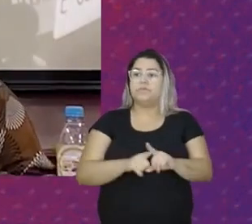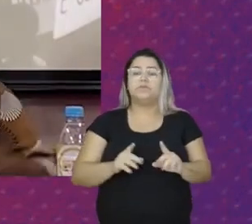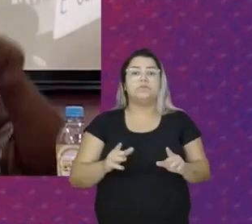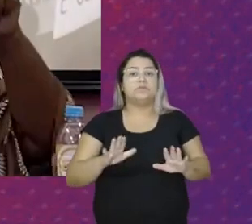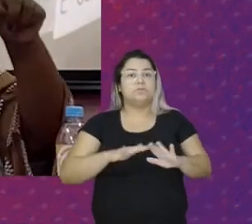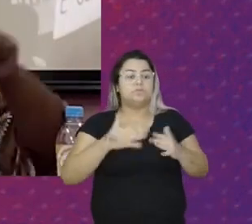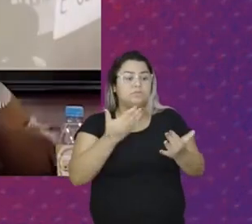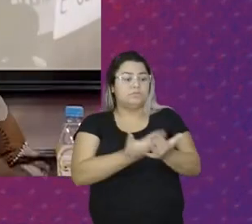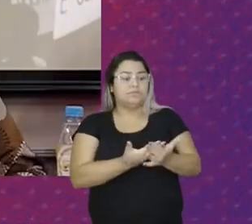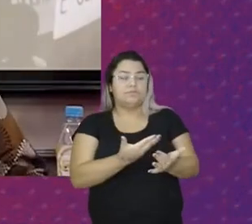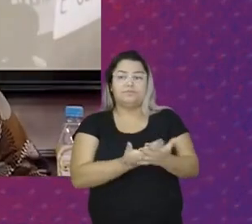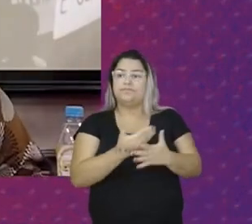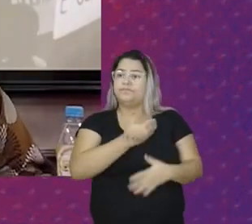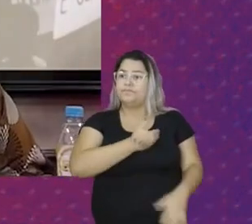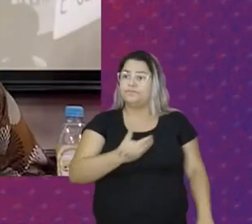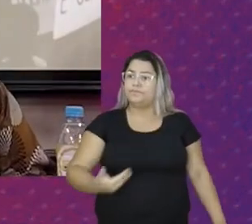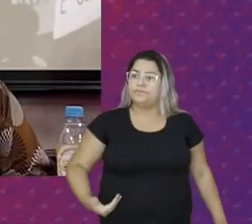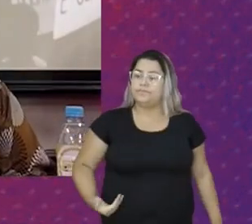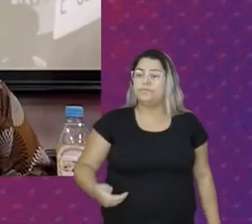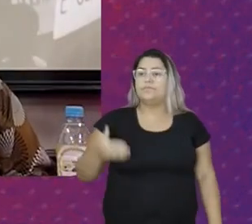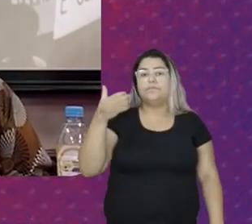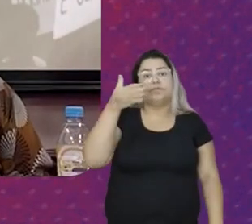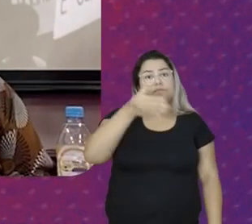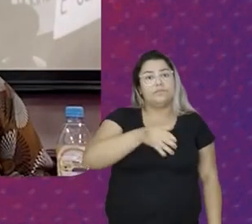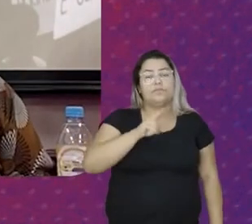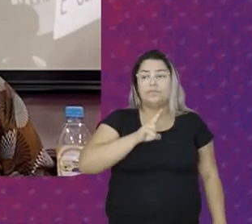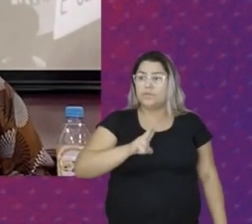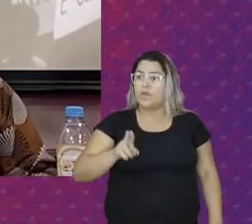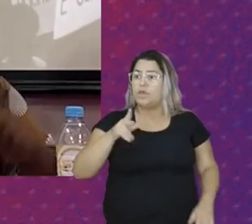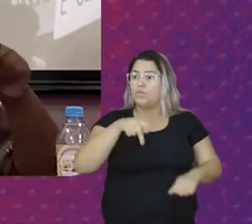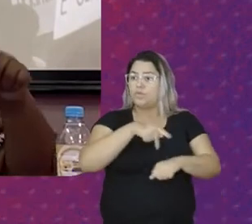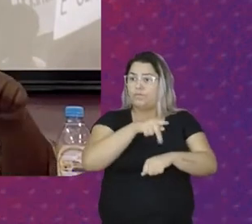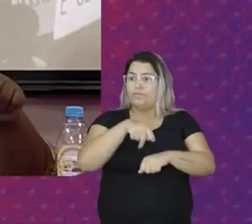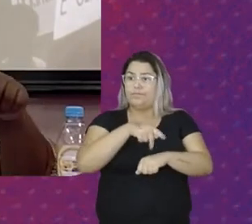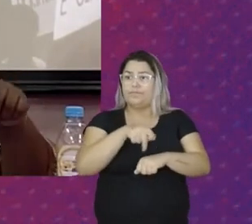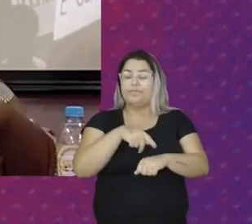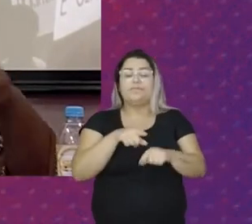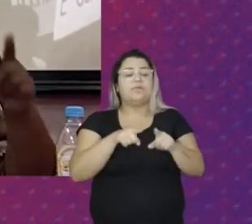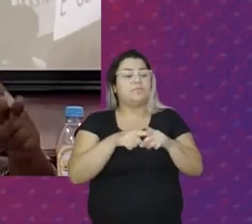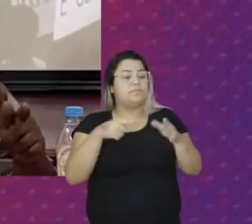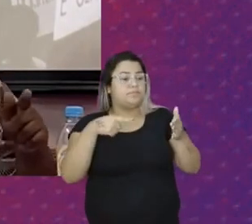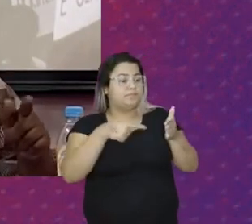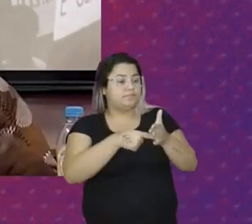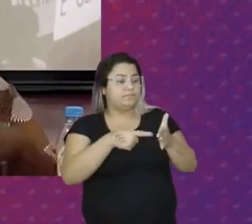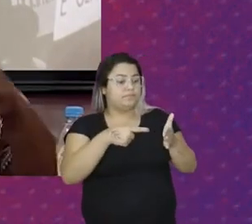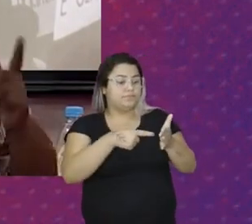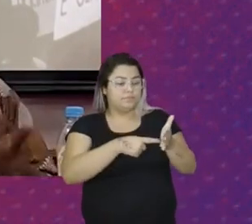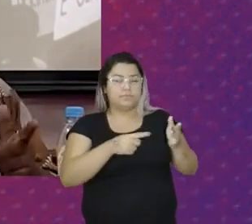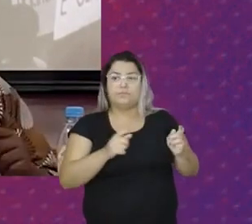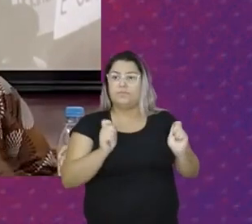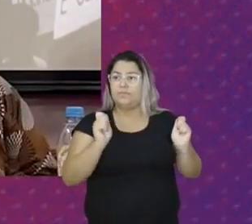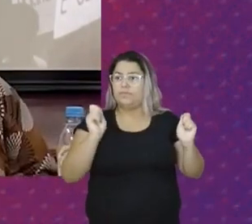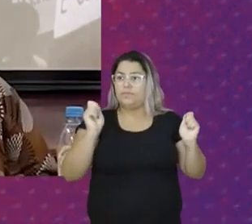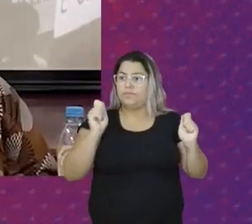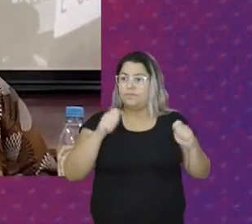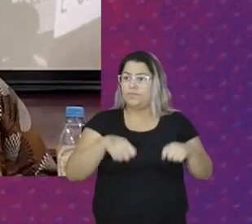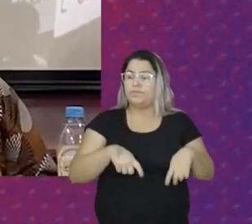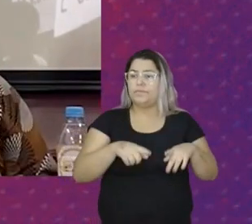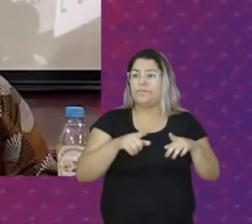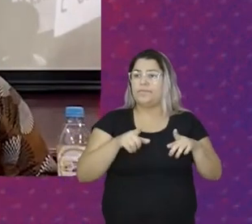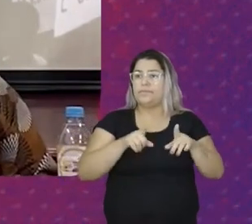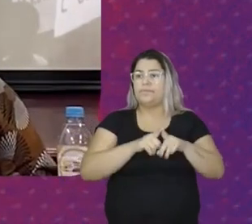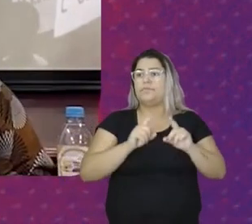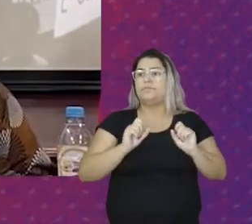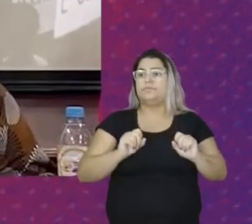pública acessava as universidades do país e denunciar a necessidade de ampliar o número de vagas